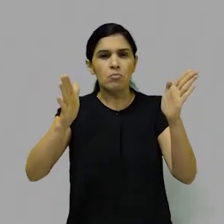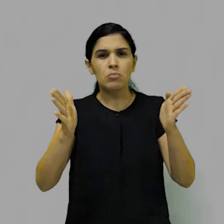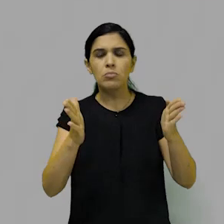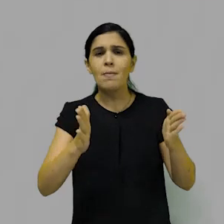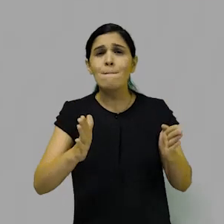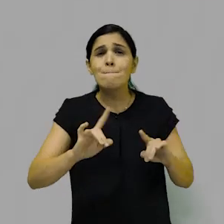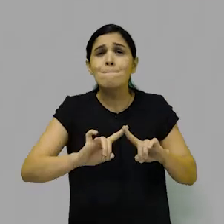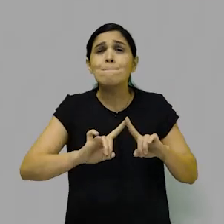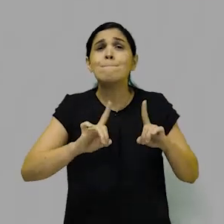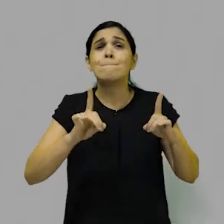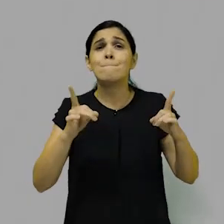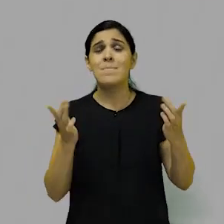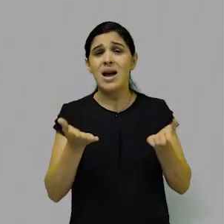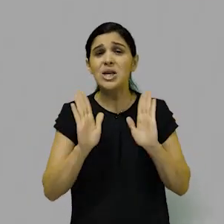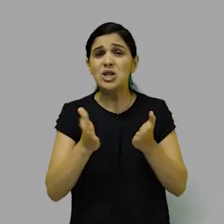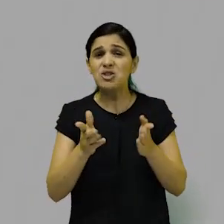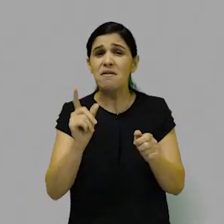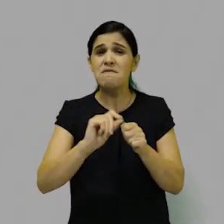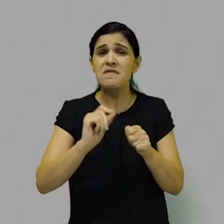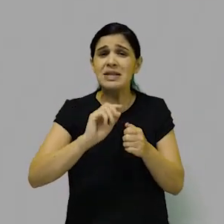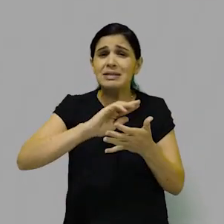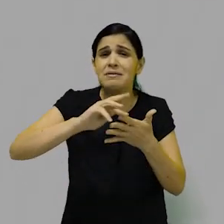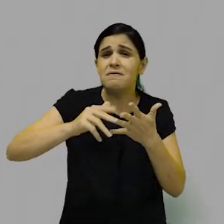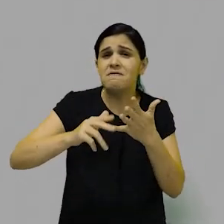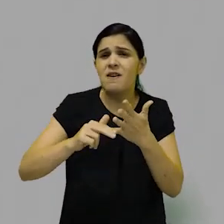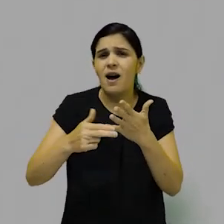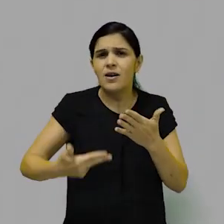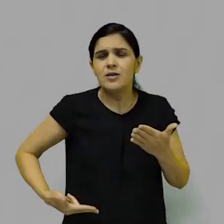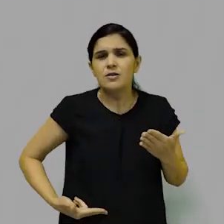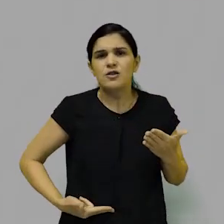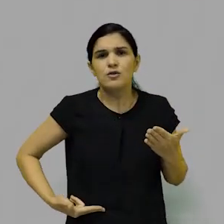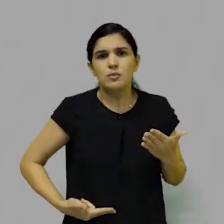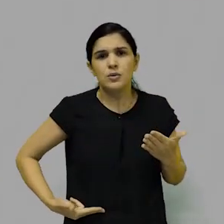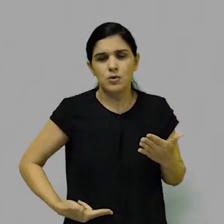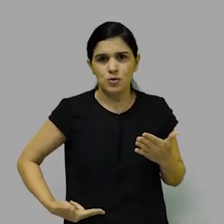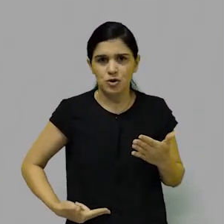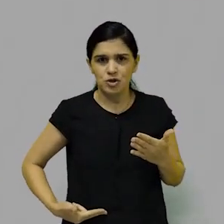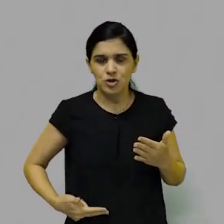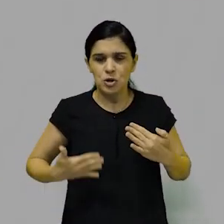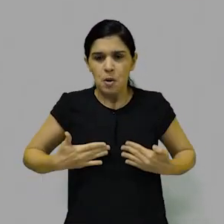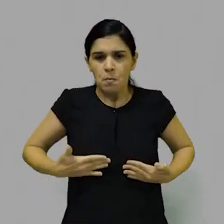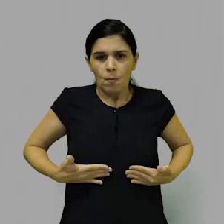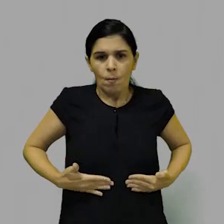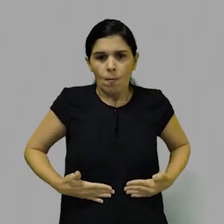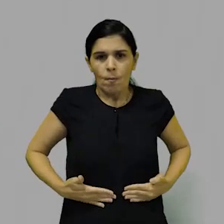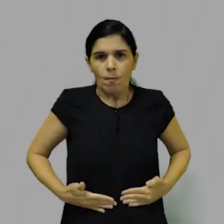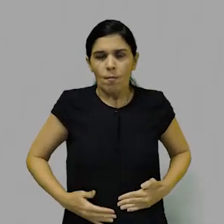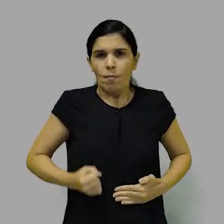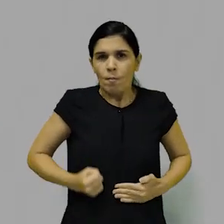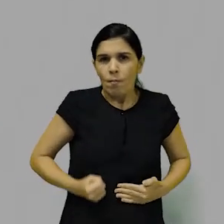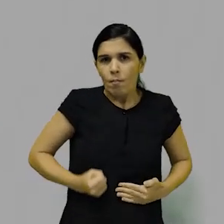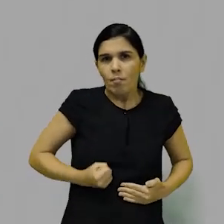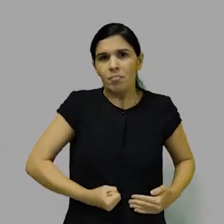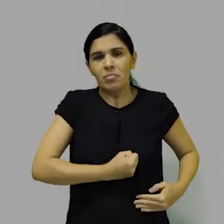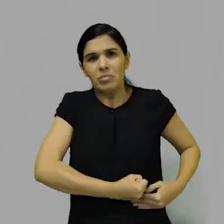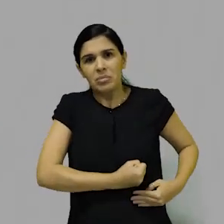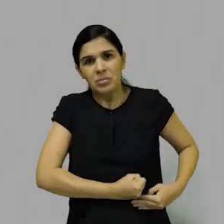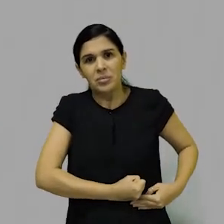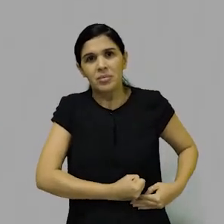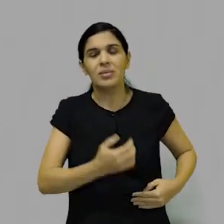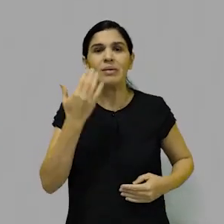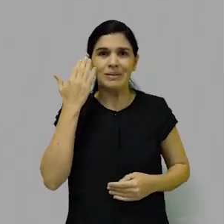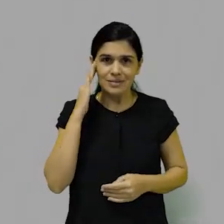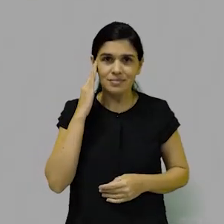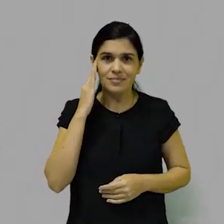uma série de procedimentos plásticos. Faz uso de substâncias que não são aceitáveis. Então aquele corpo ali, belo